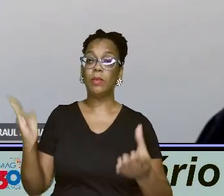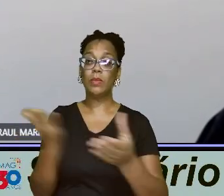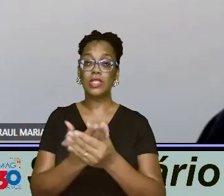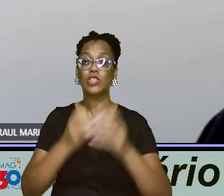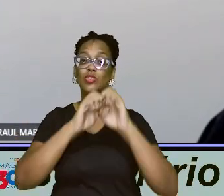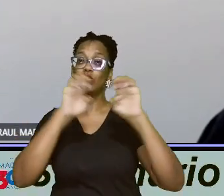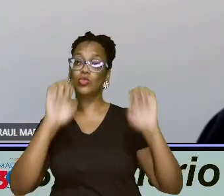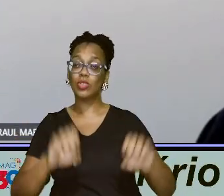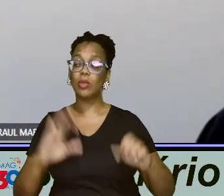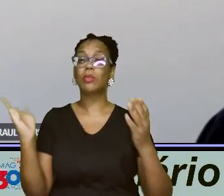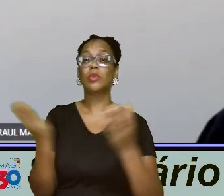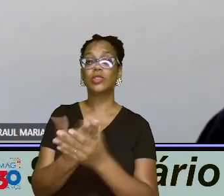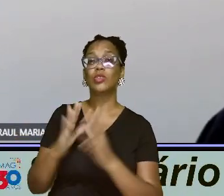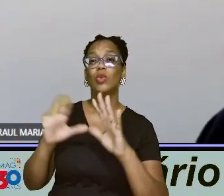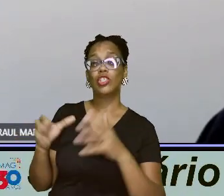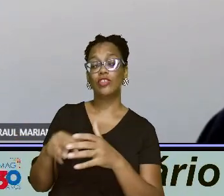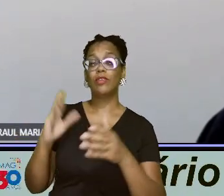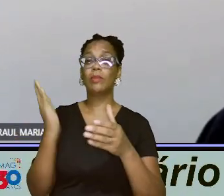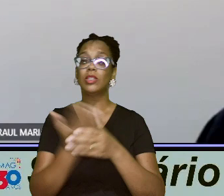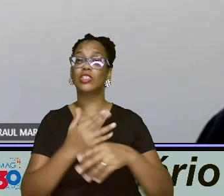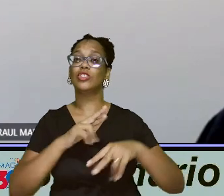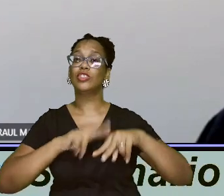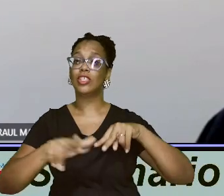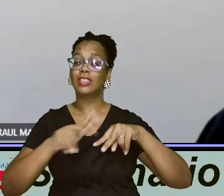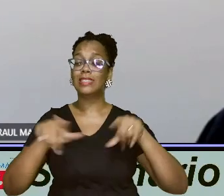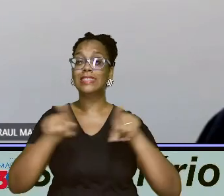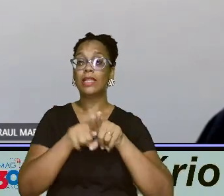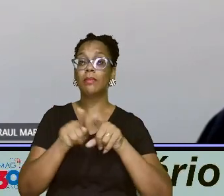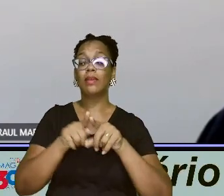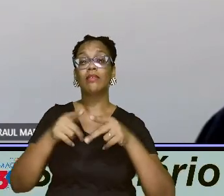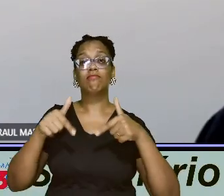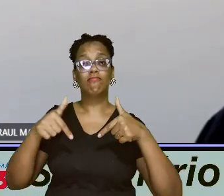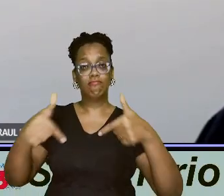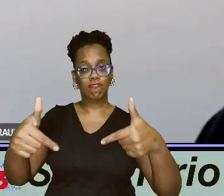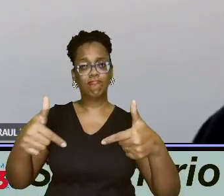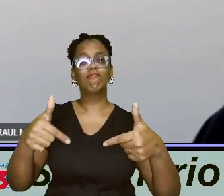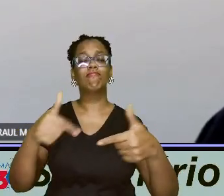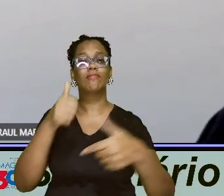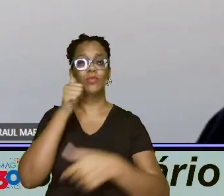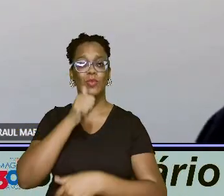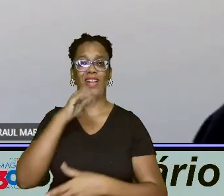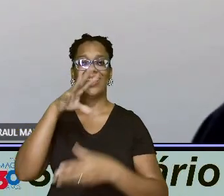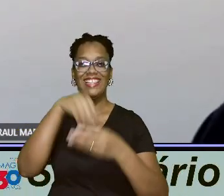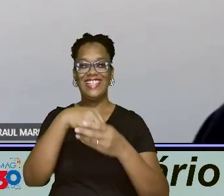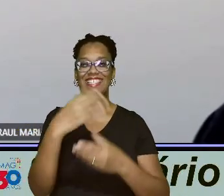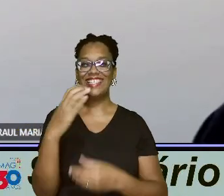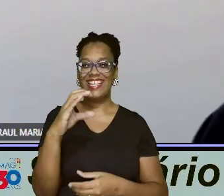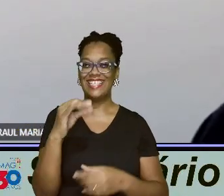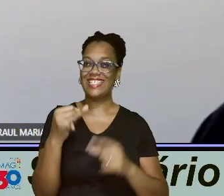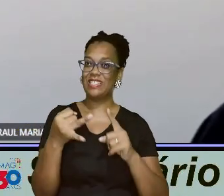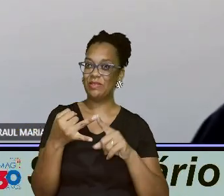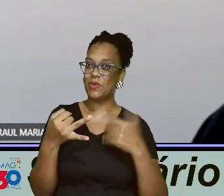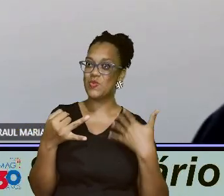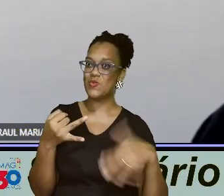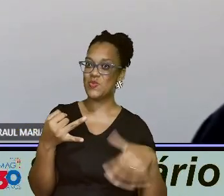processo e gênero, e é atuante na causa das mulheres na ciência. Belo currículo, não? A